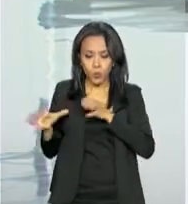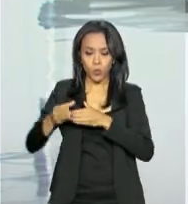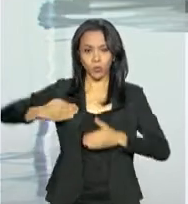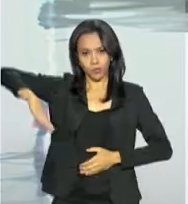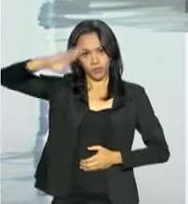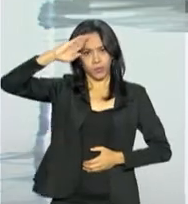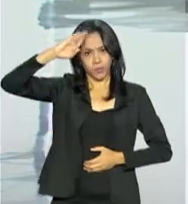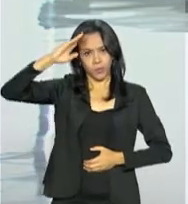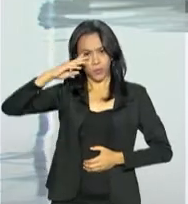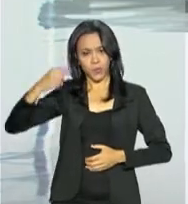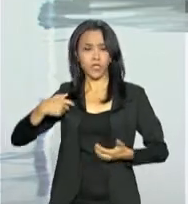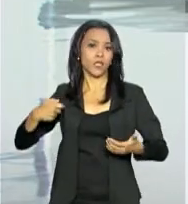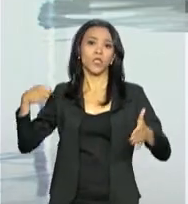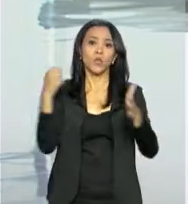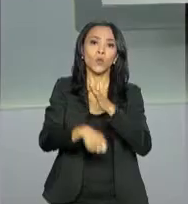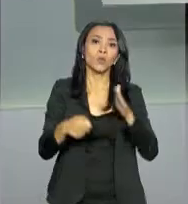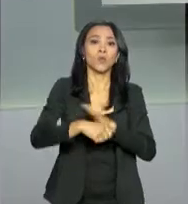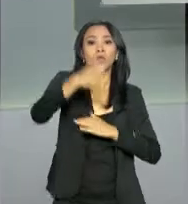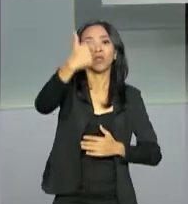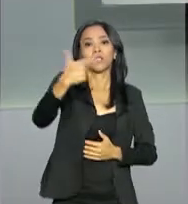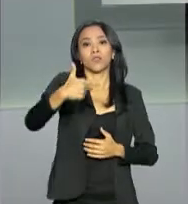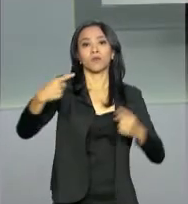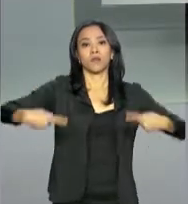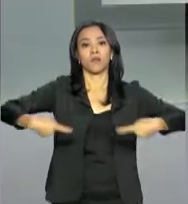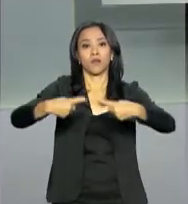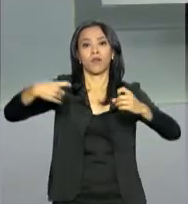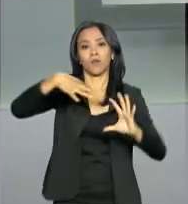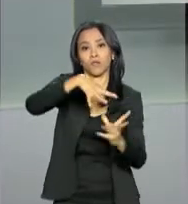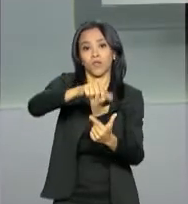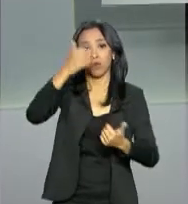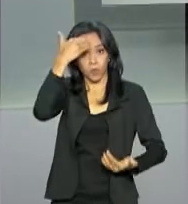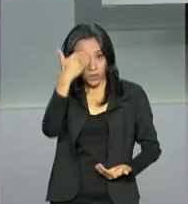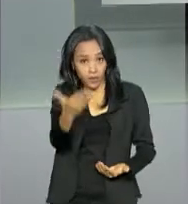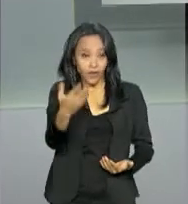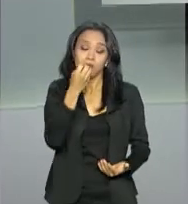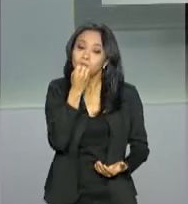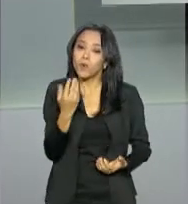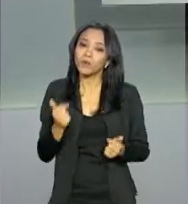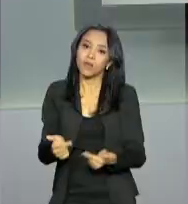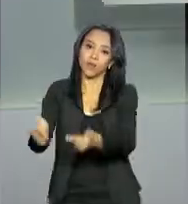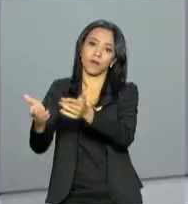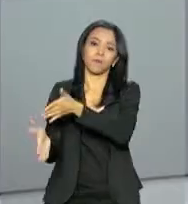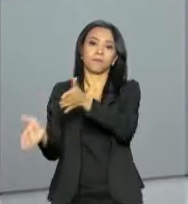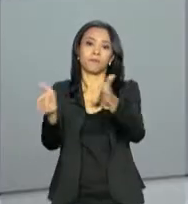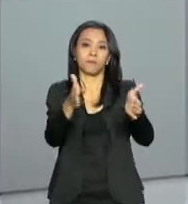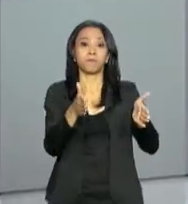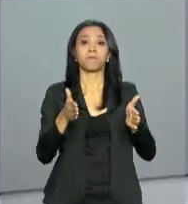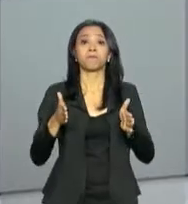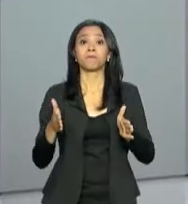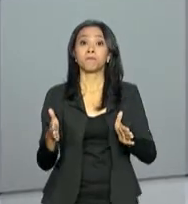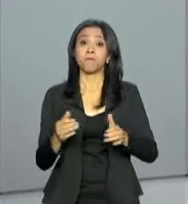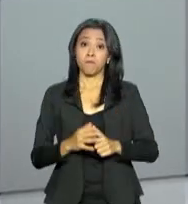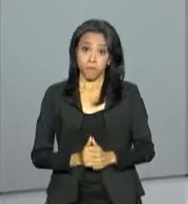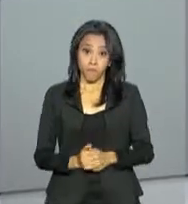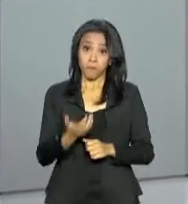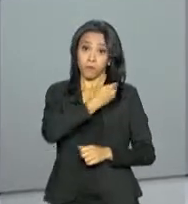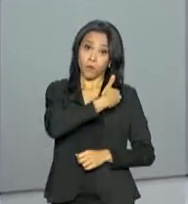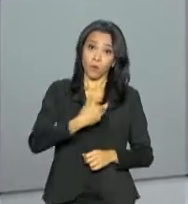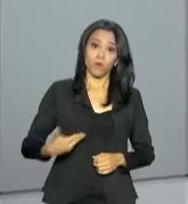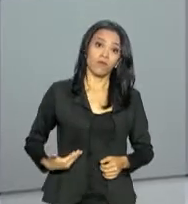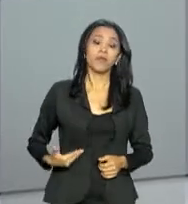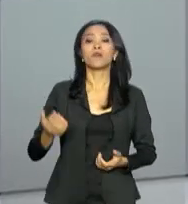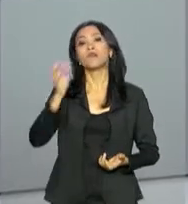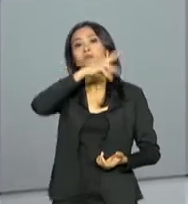Guerra Mundial. Voltamos com você, Thaísa. Muito obrigada, Marcinha, pelas informações. Bom trabalho para você. O governo